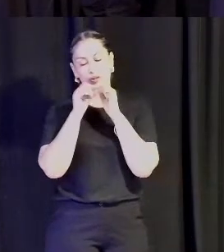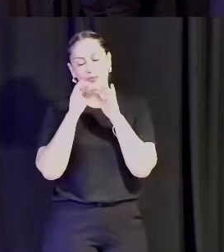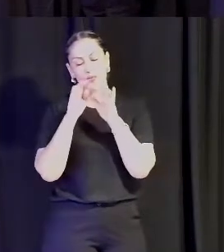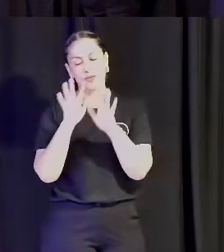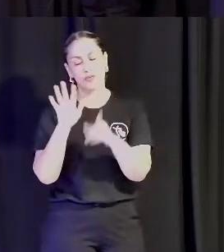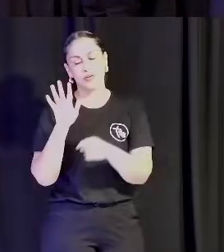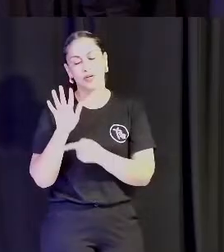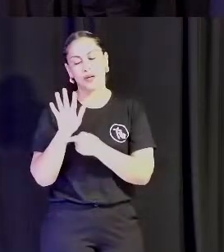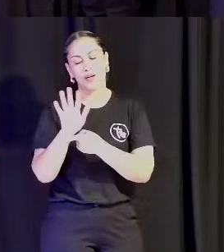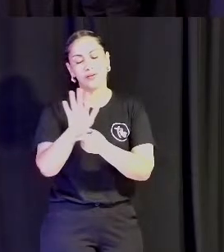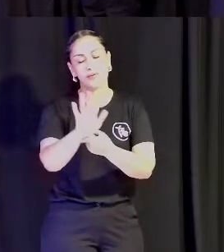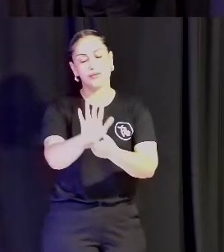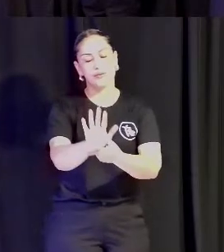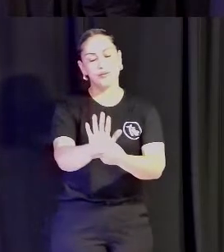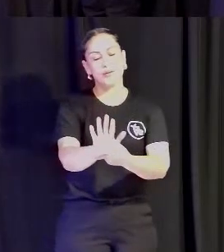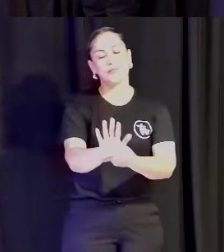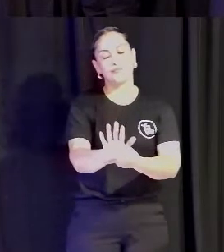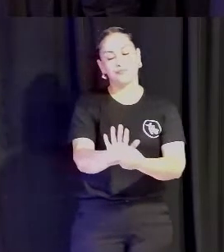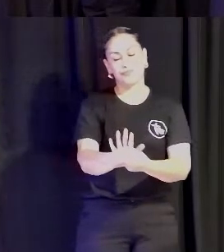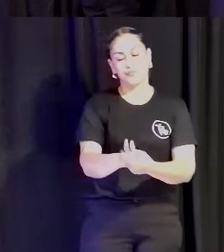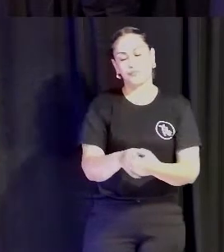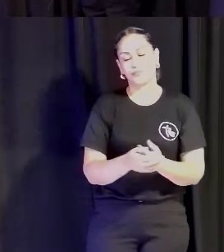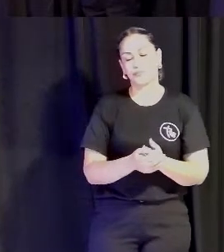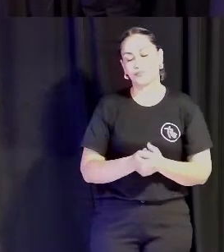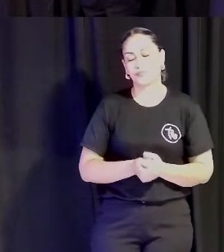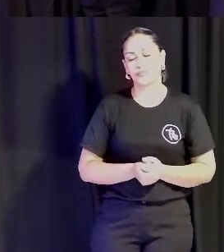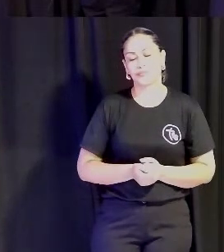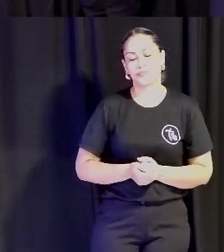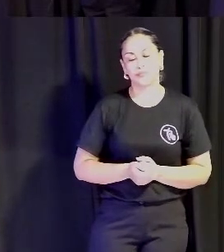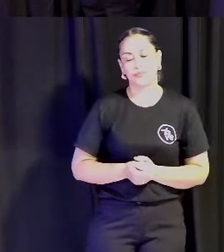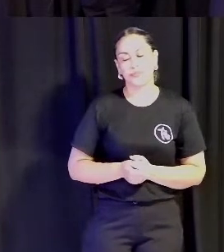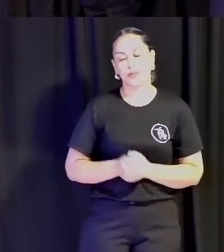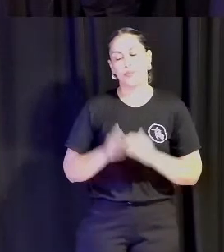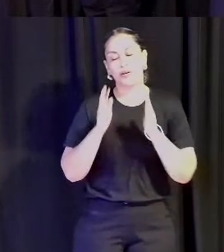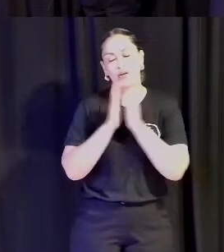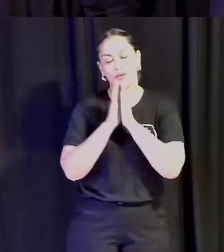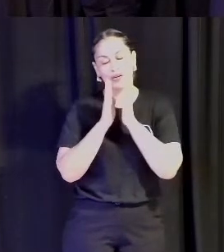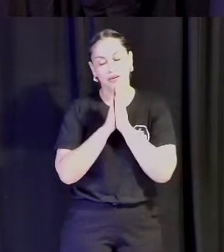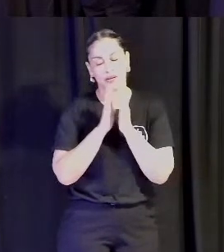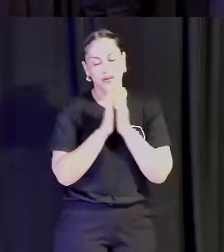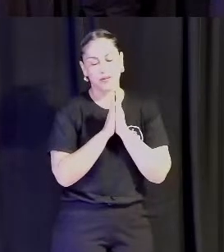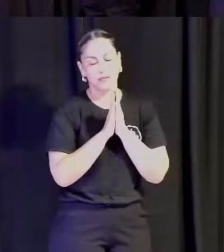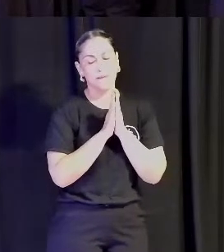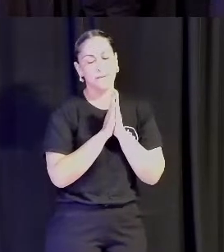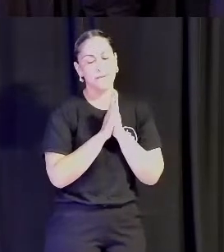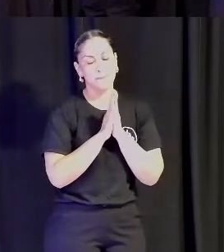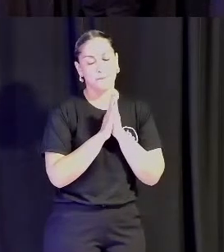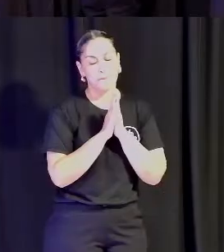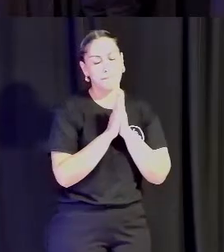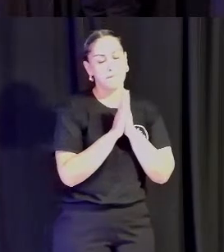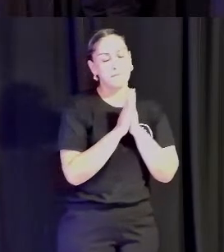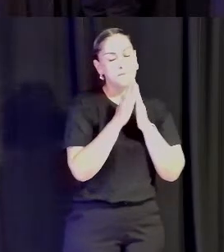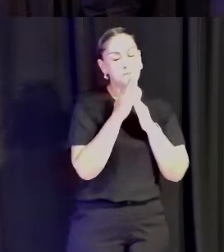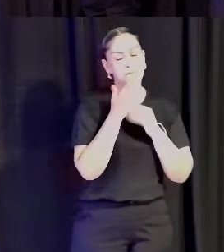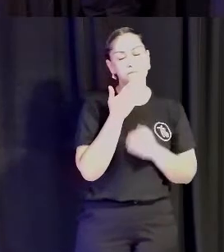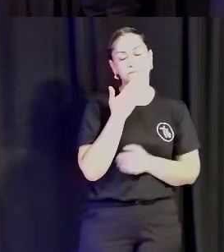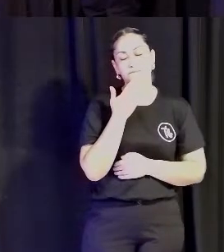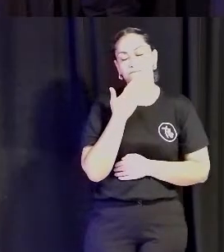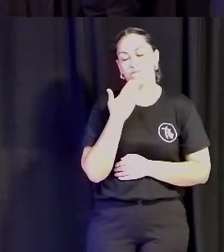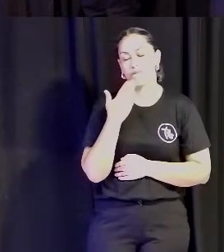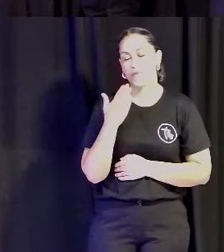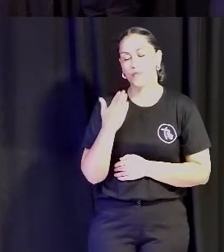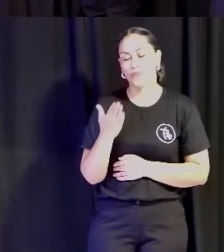as mãos, para ajudar, para interceder. te pedimos,